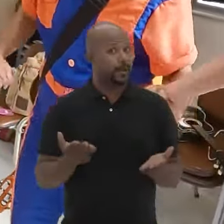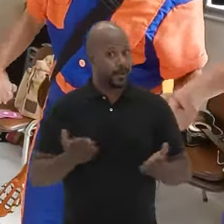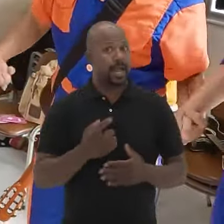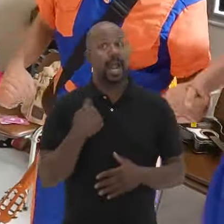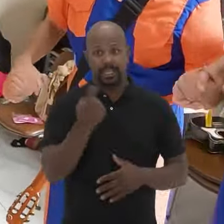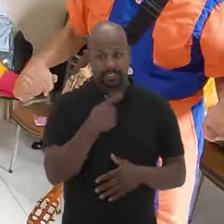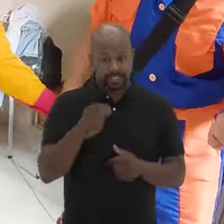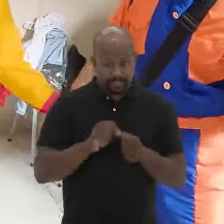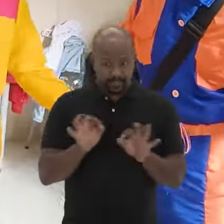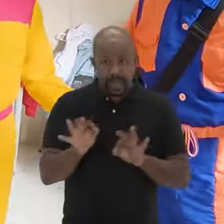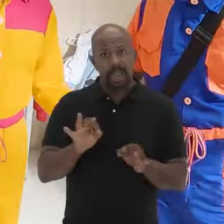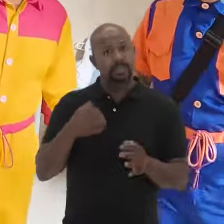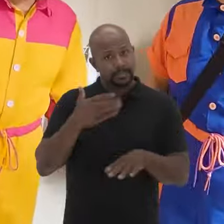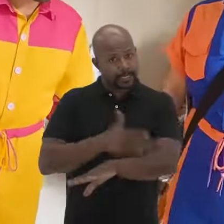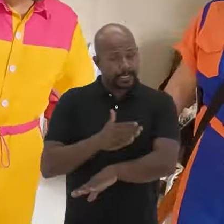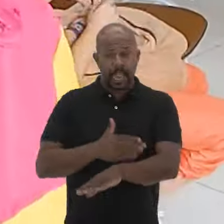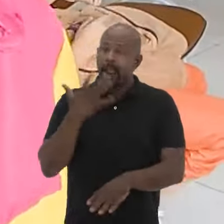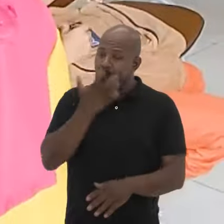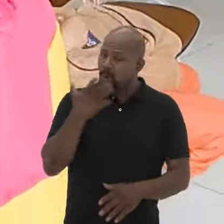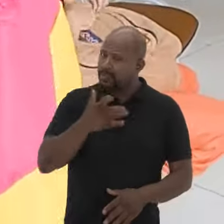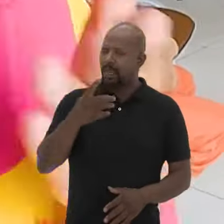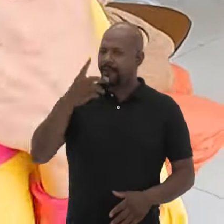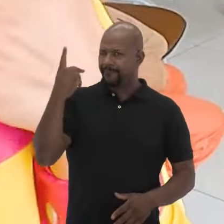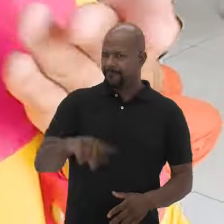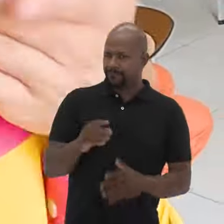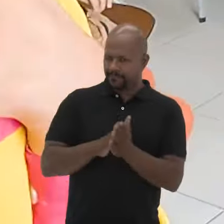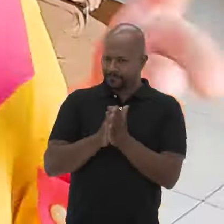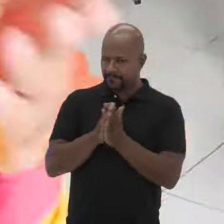Agora a gente vai passar as músicas e deixar,